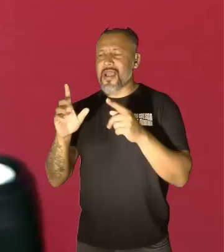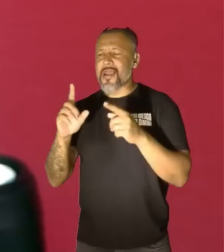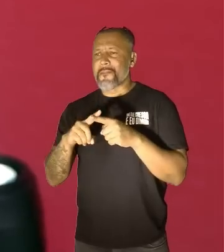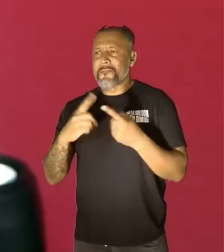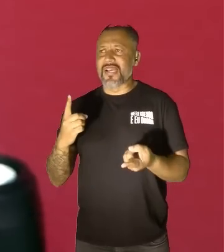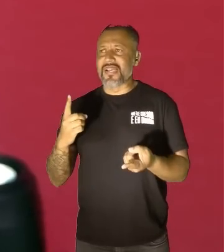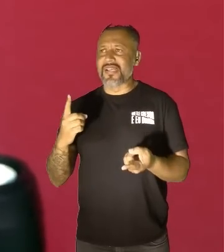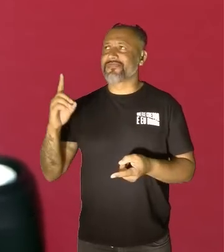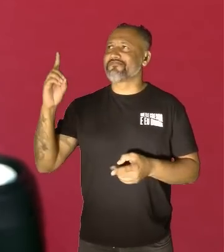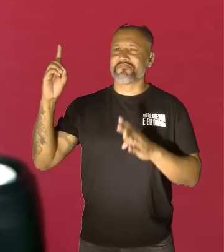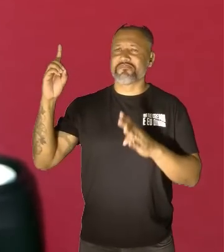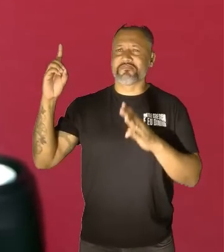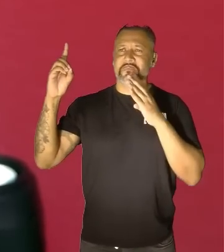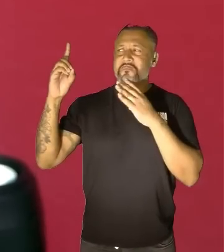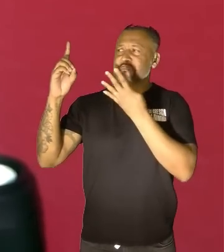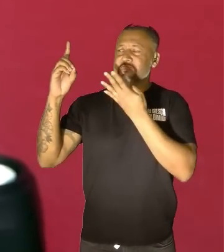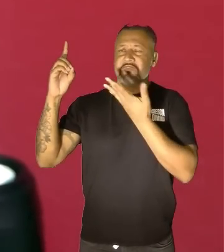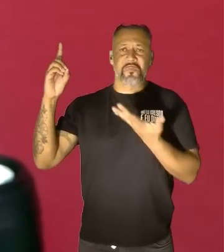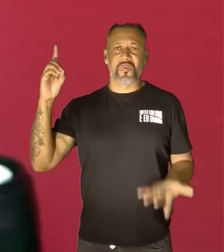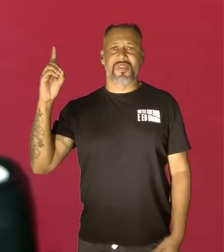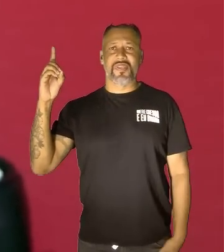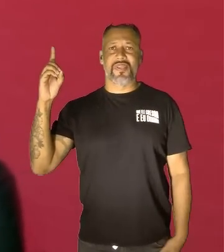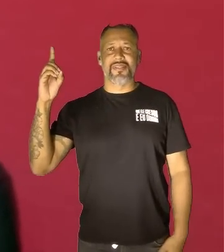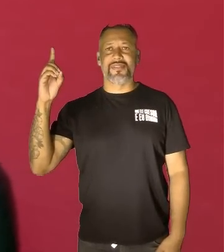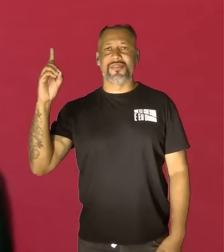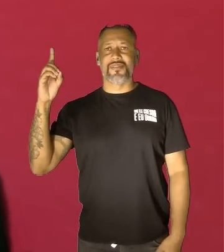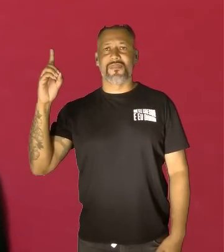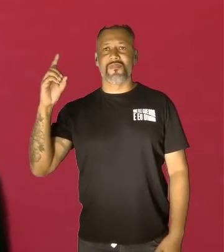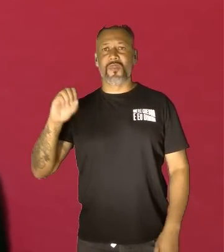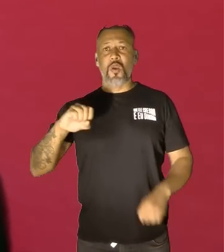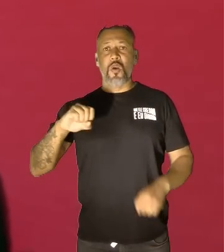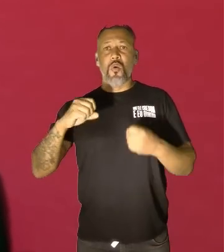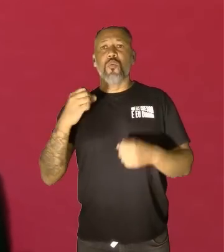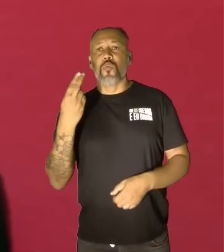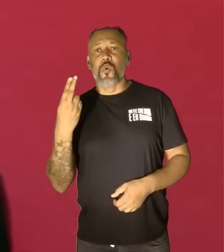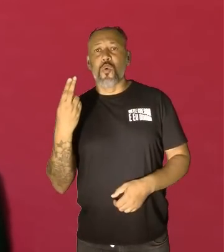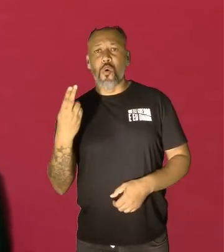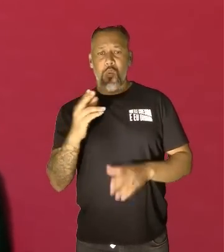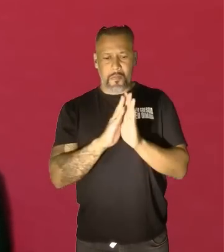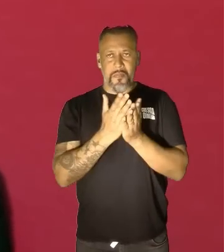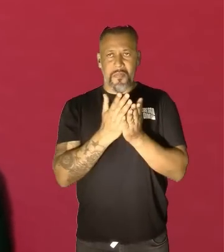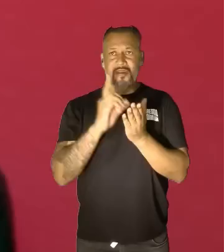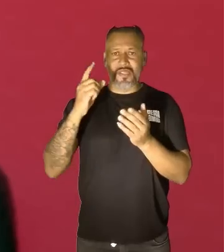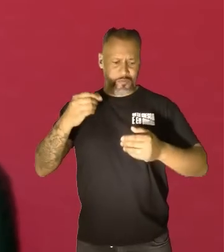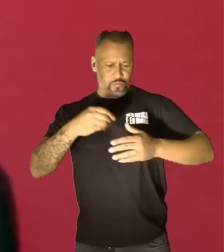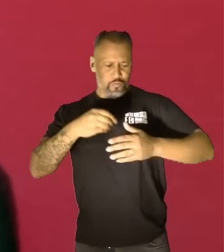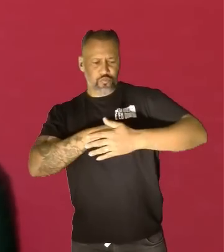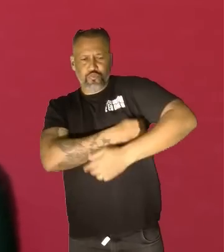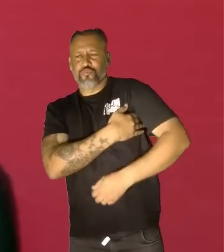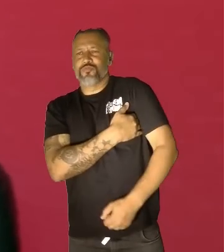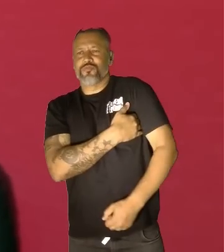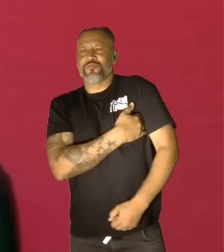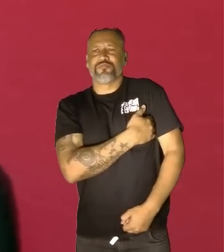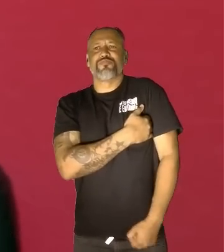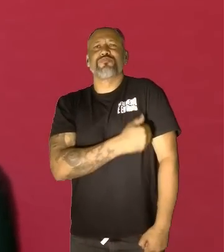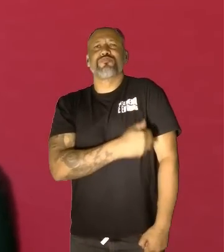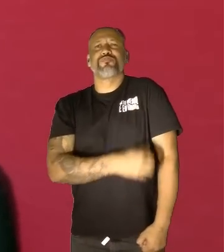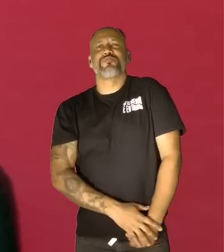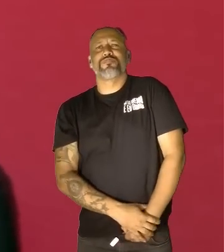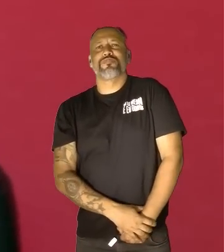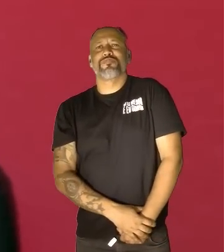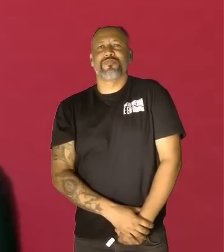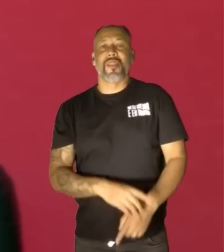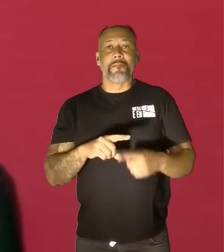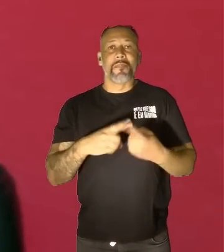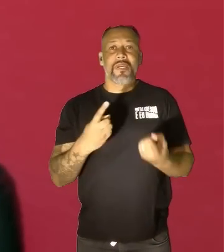Muitos, infelizmente, carregam uma Bíblia debaixo do braço, vão à igreja, cumprem suas obrigações, dizimam, ofertam, são